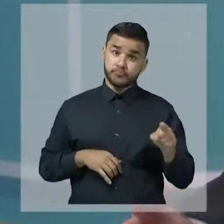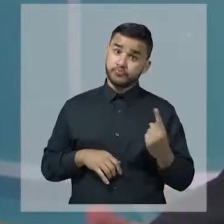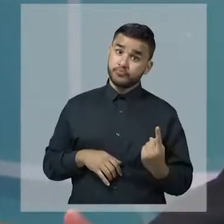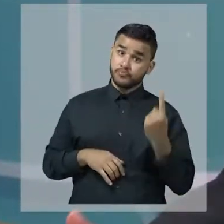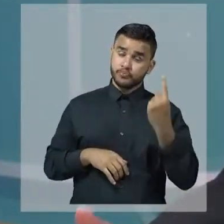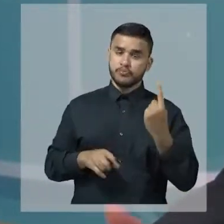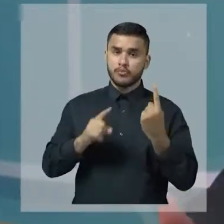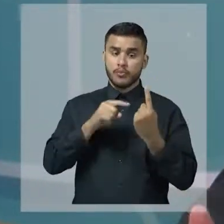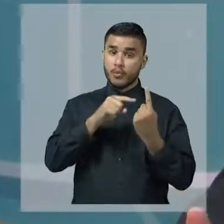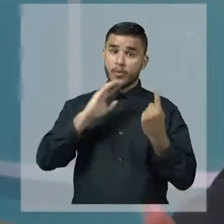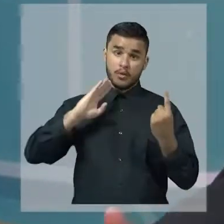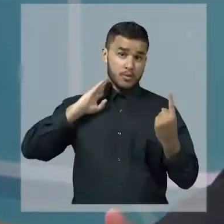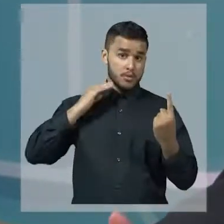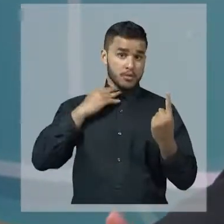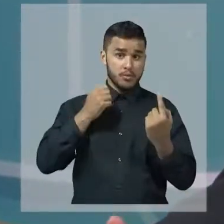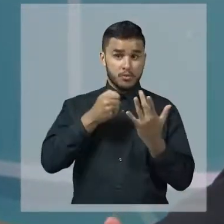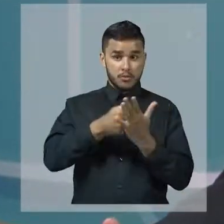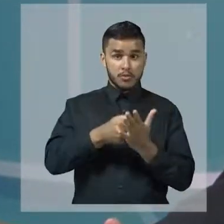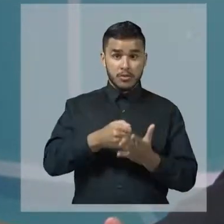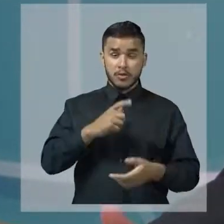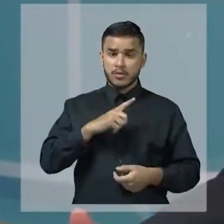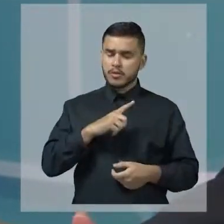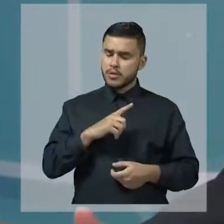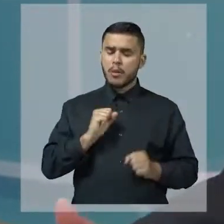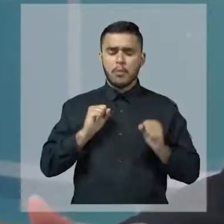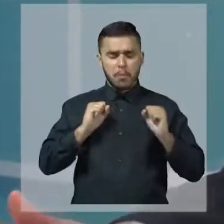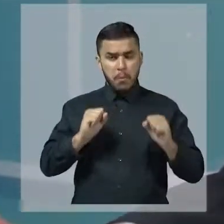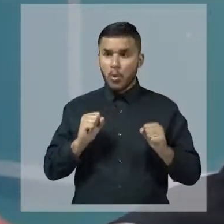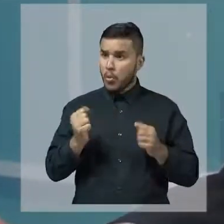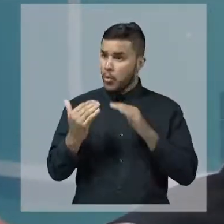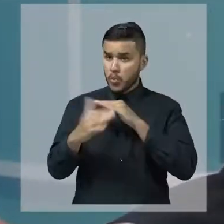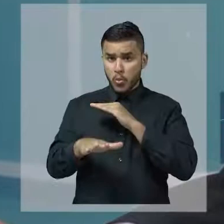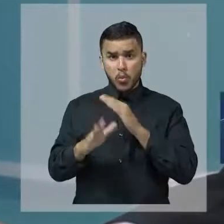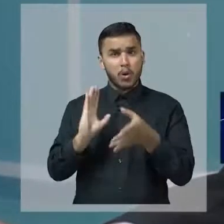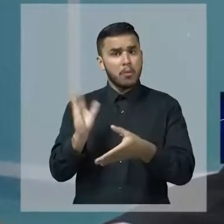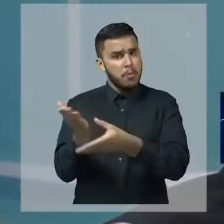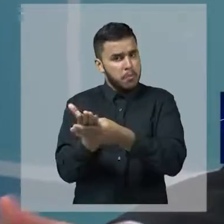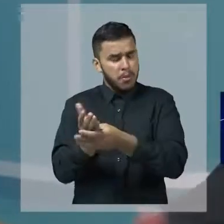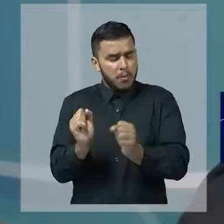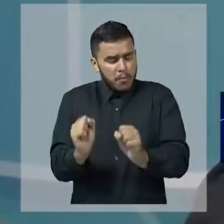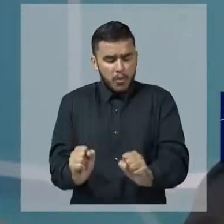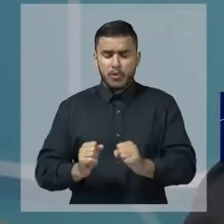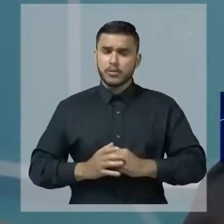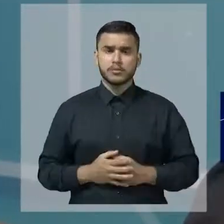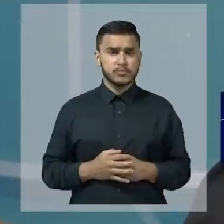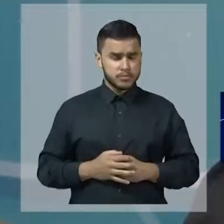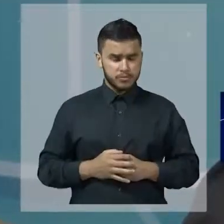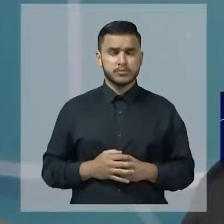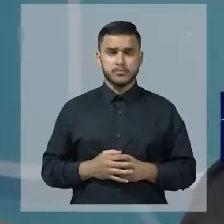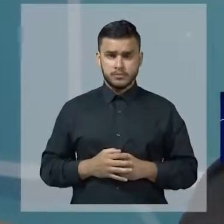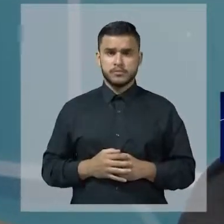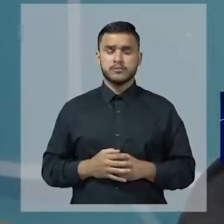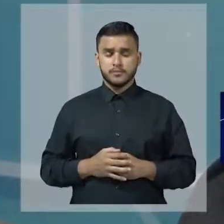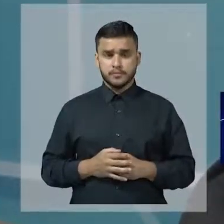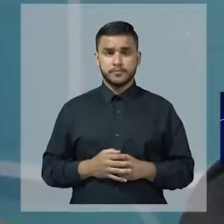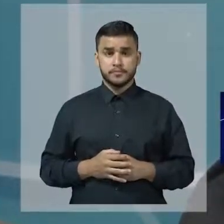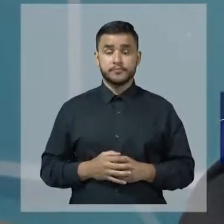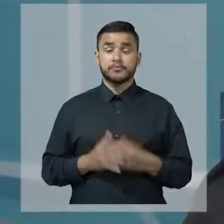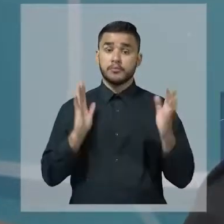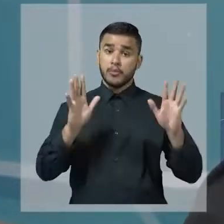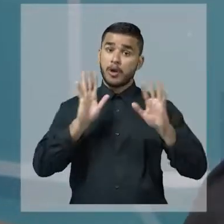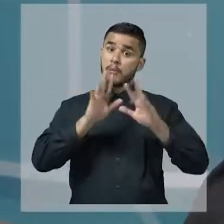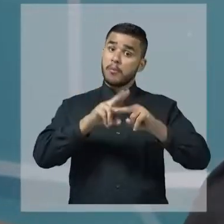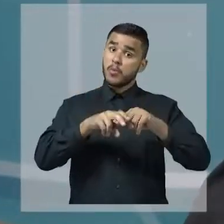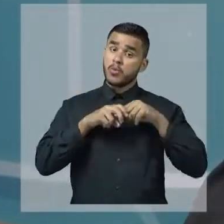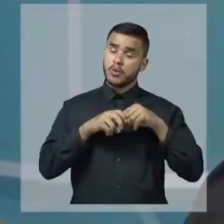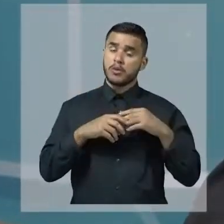são sempre objeto de recurso para tribunais também de natureza colegiada. Então,